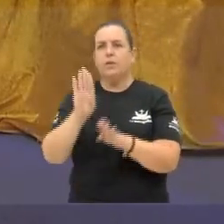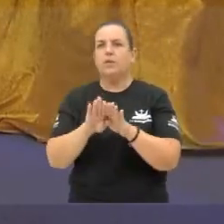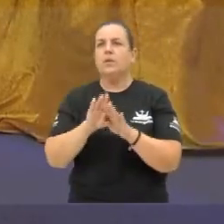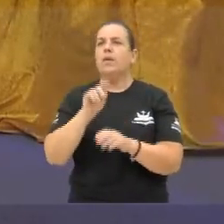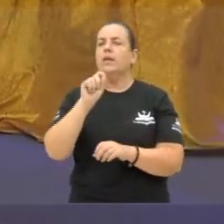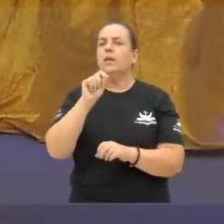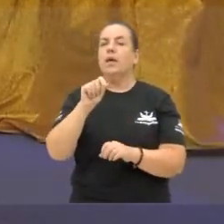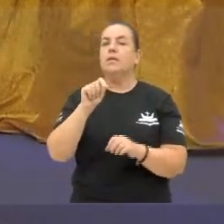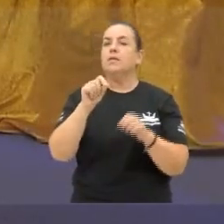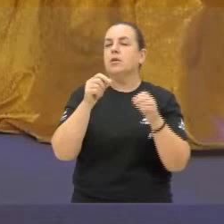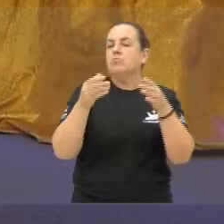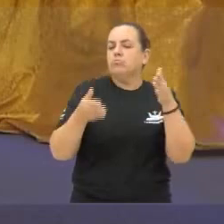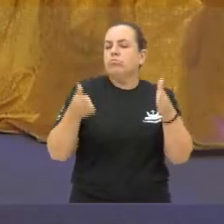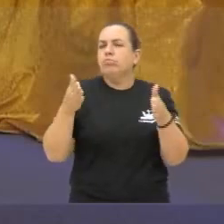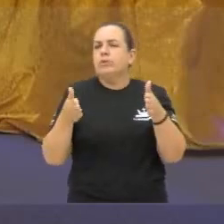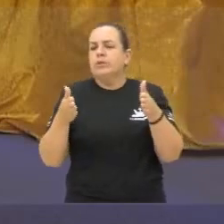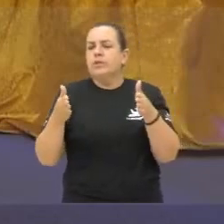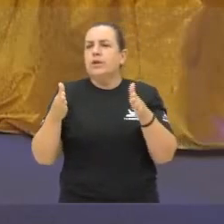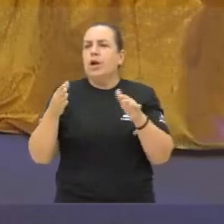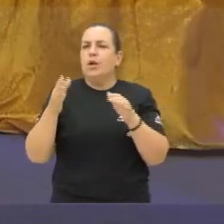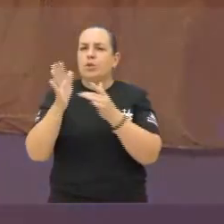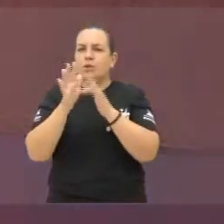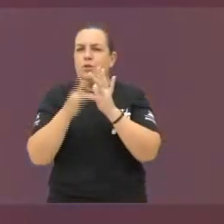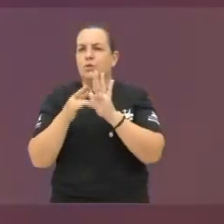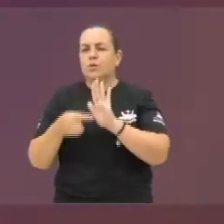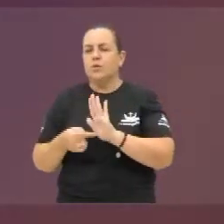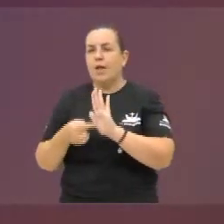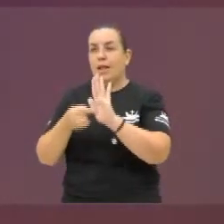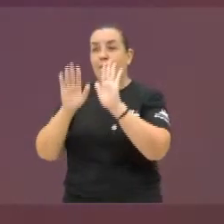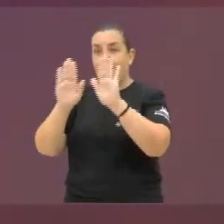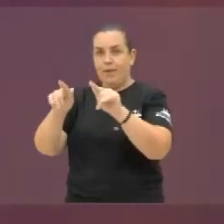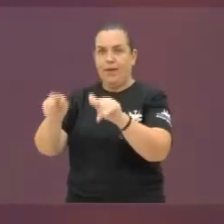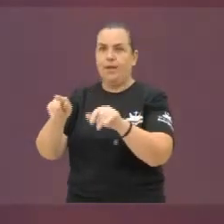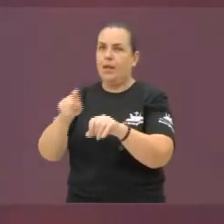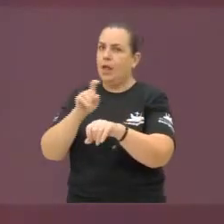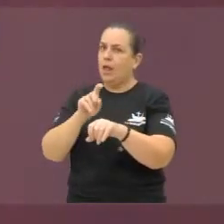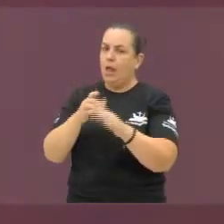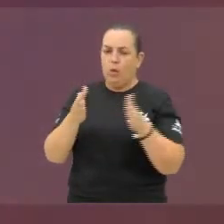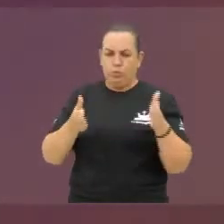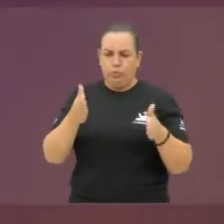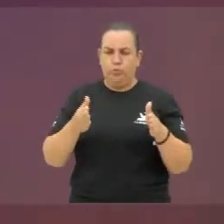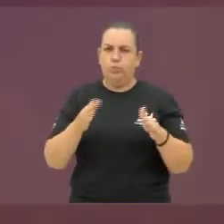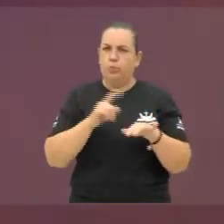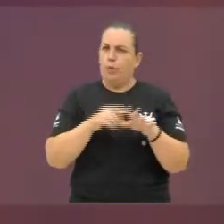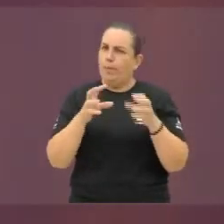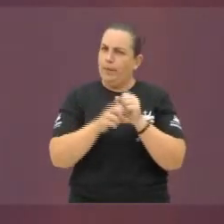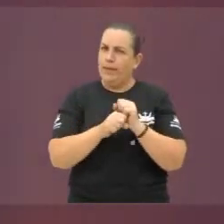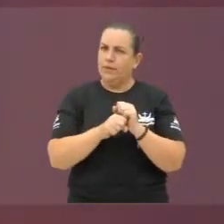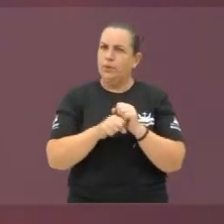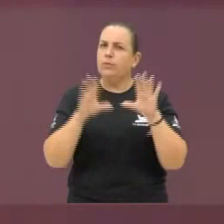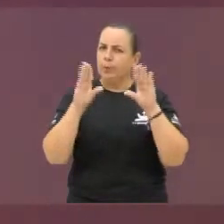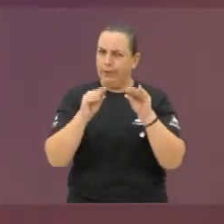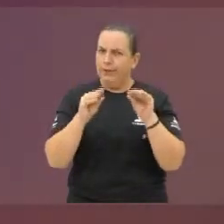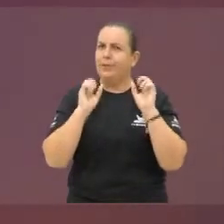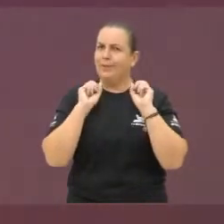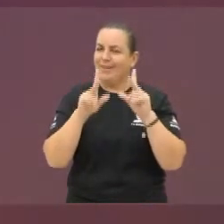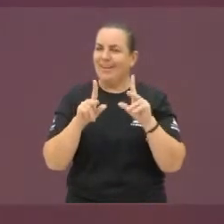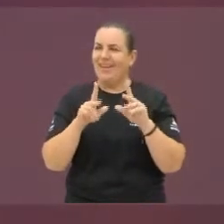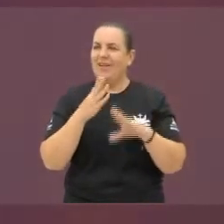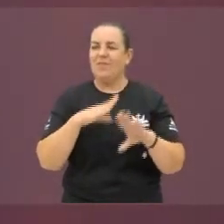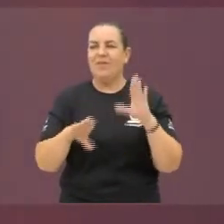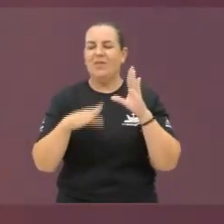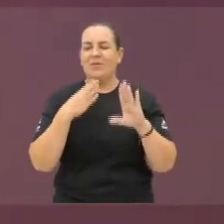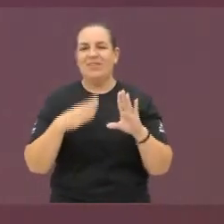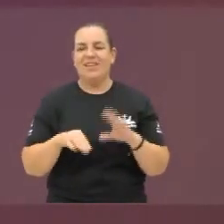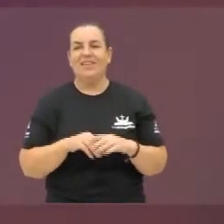nessa série Jesus, ele fica exposto aqui o tempo inteiro. Então nós vamos cantar um refrão, o